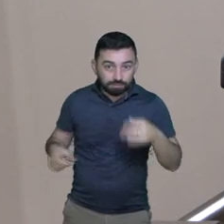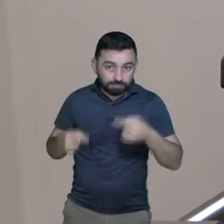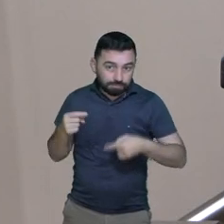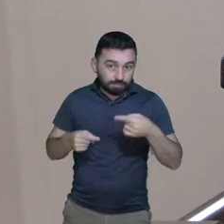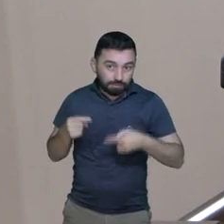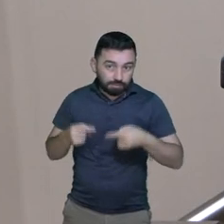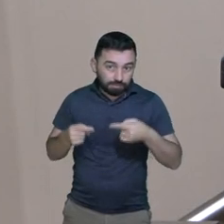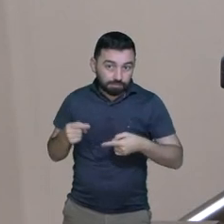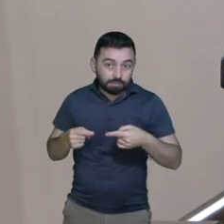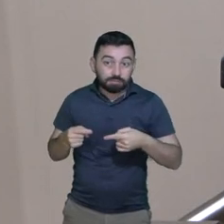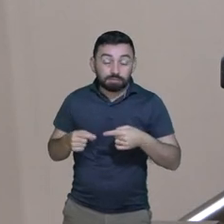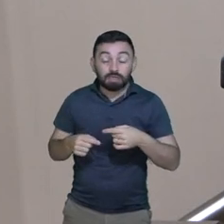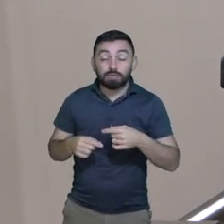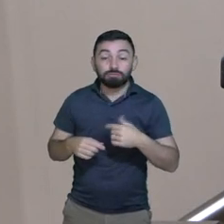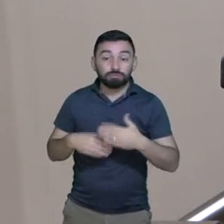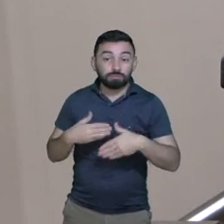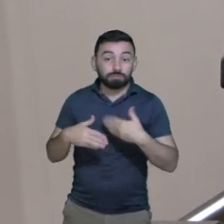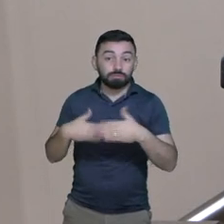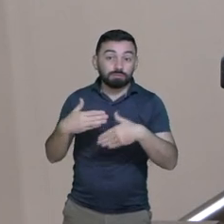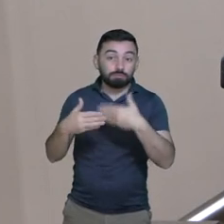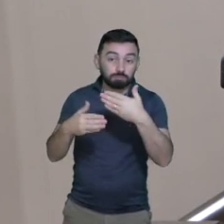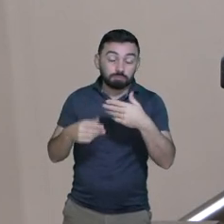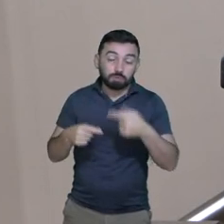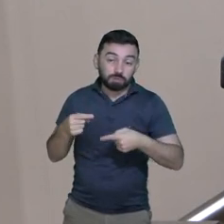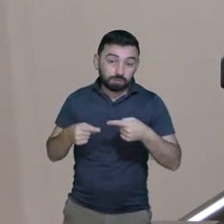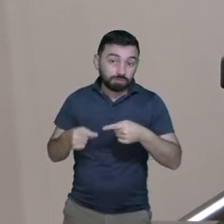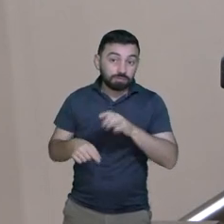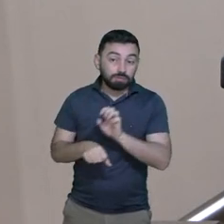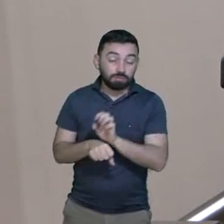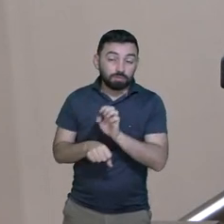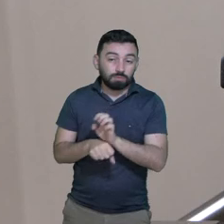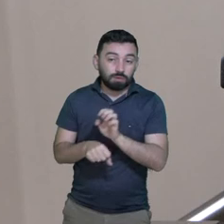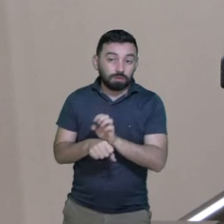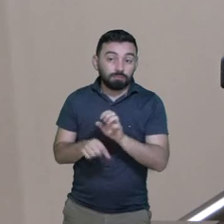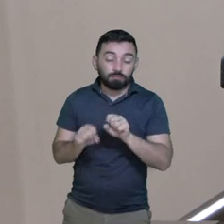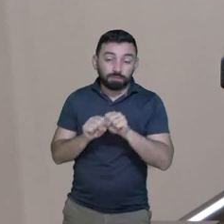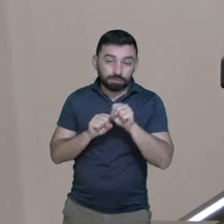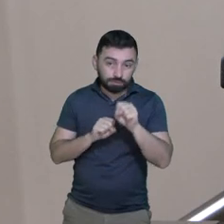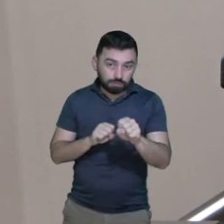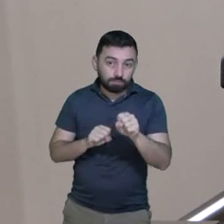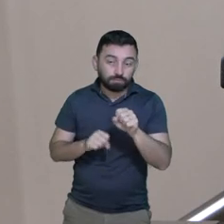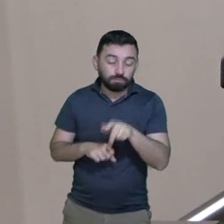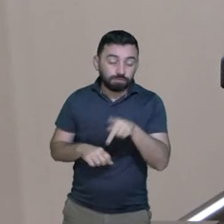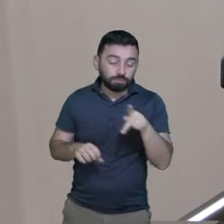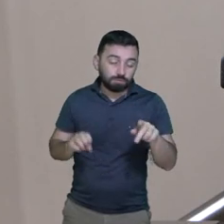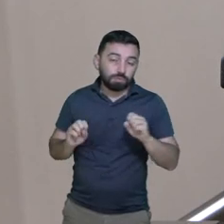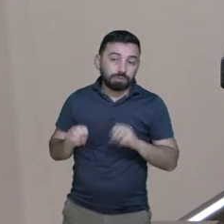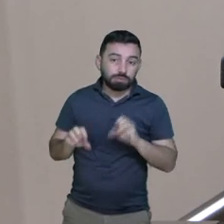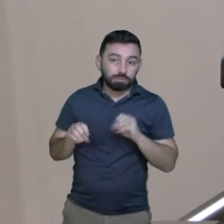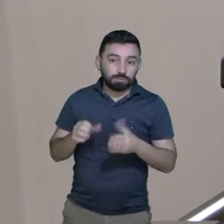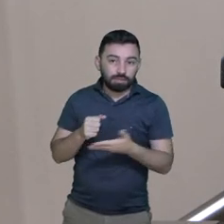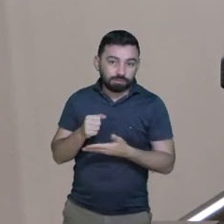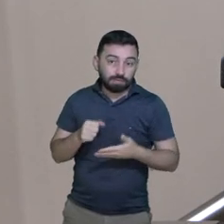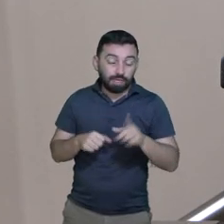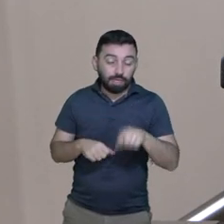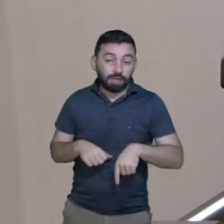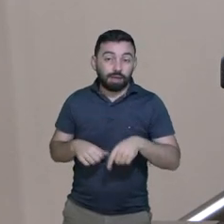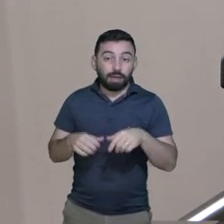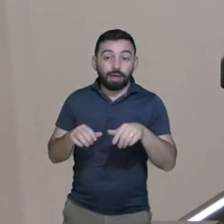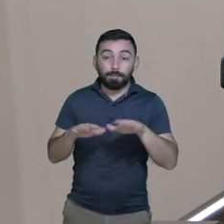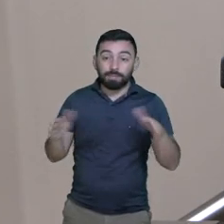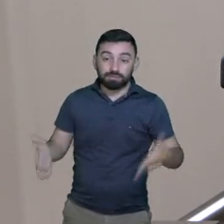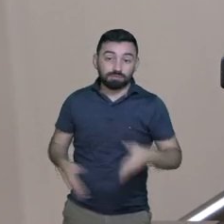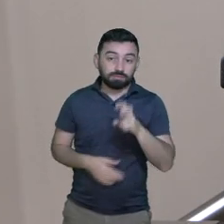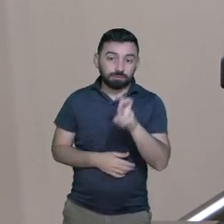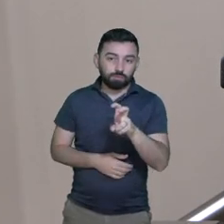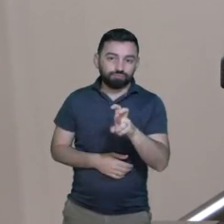construção de uma política estadual de formação de professores de Educação Básica é a mesa CCO